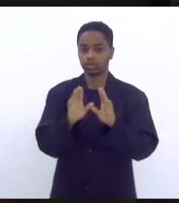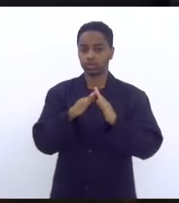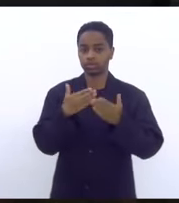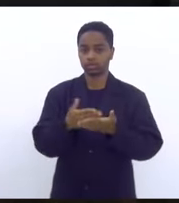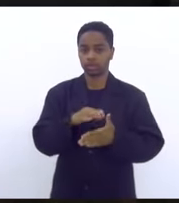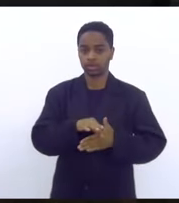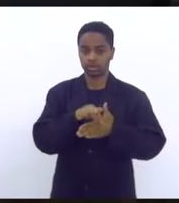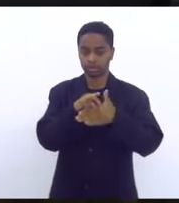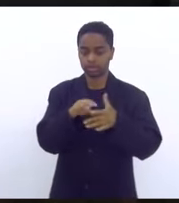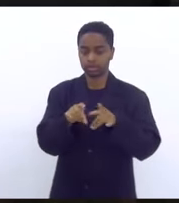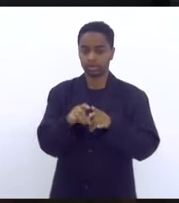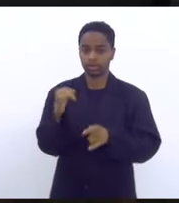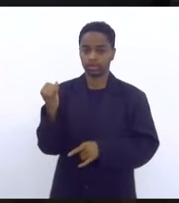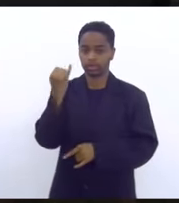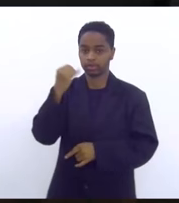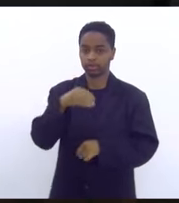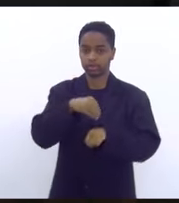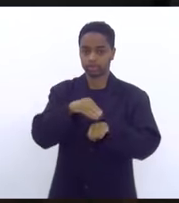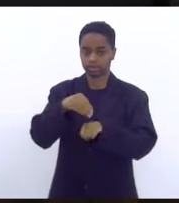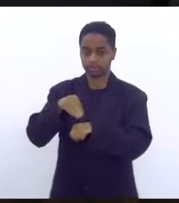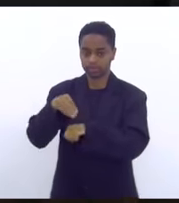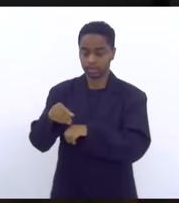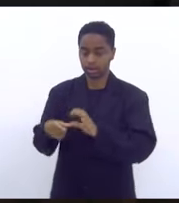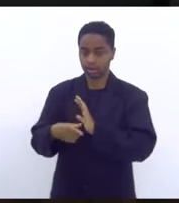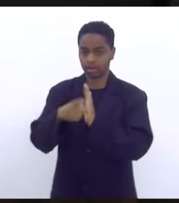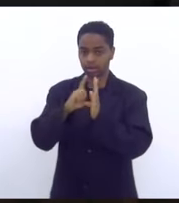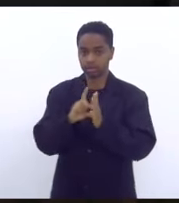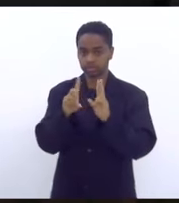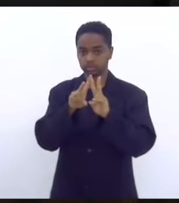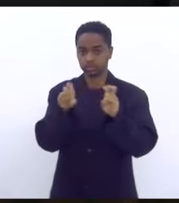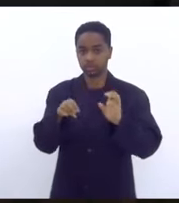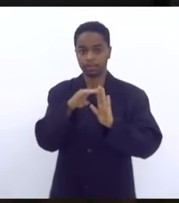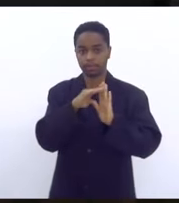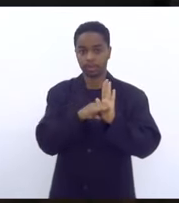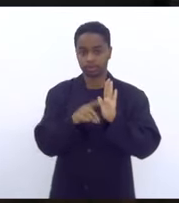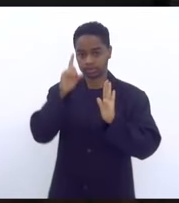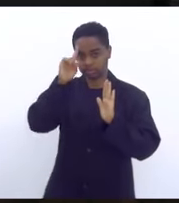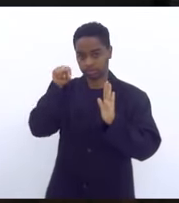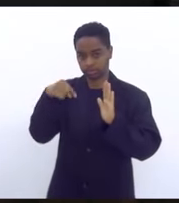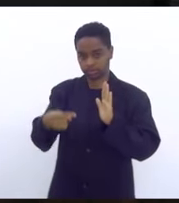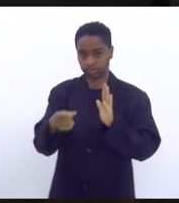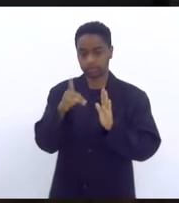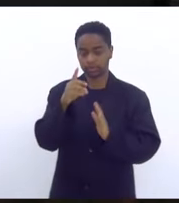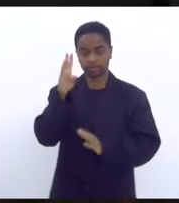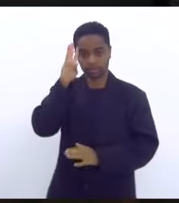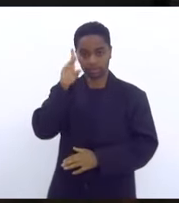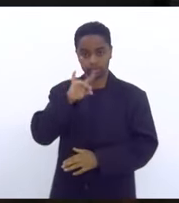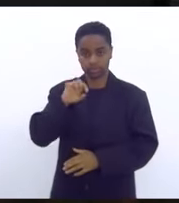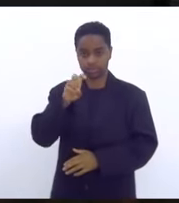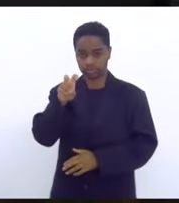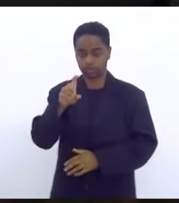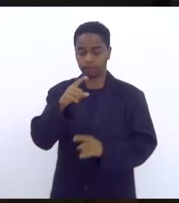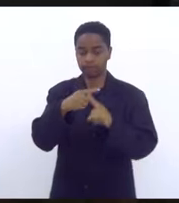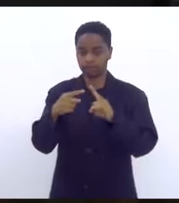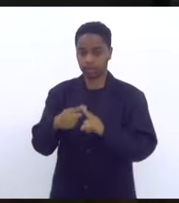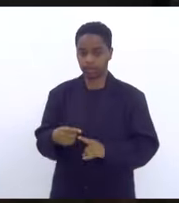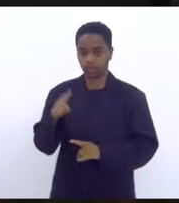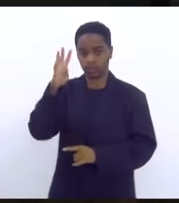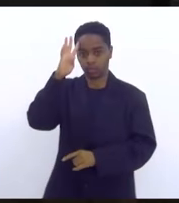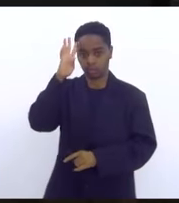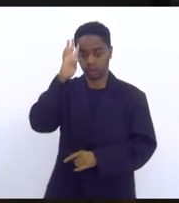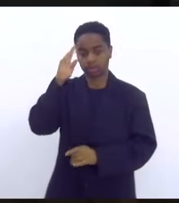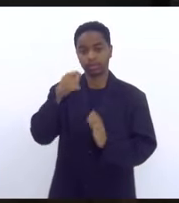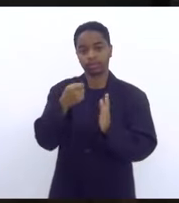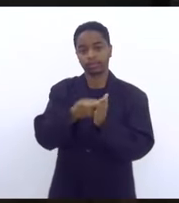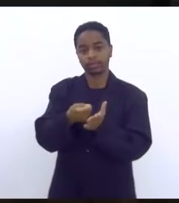Então, é importante destacar, previamente, sobre a pauta da semana que vem. Terça, dia 5, vetos. Quarta, tarifa